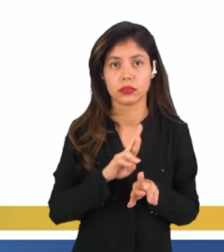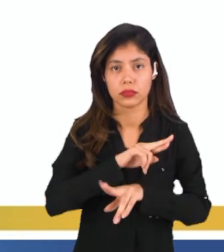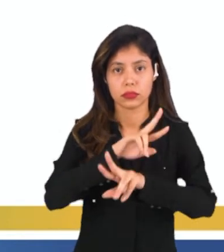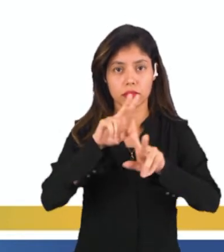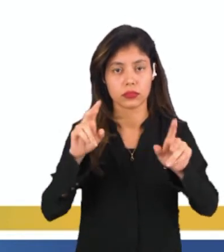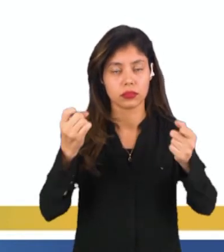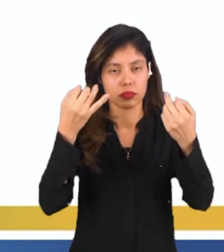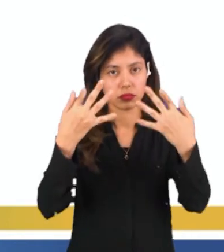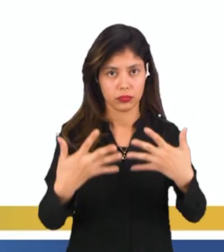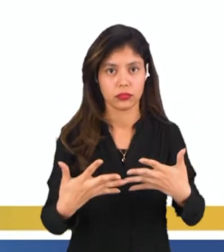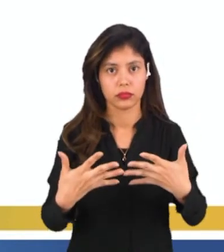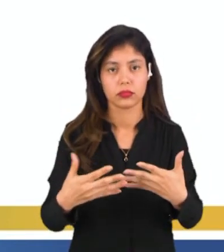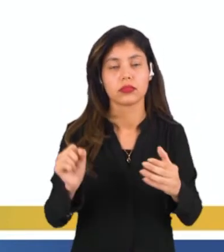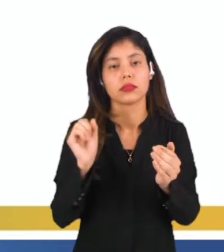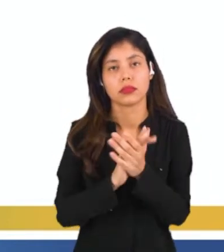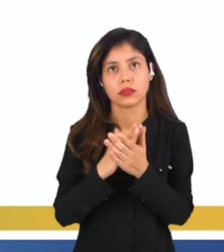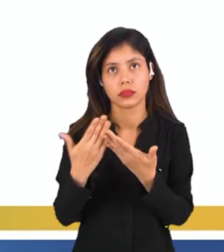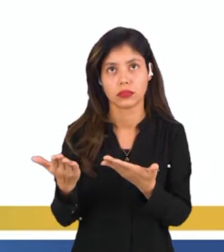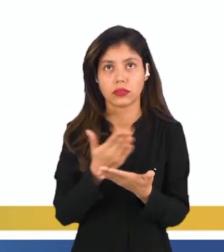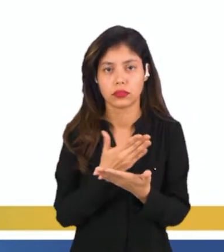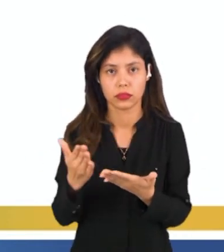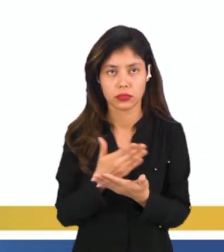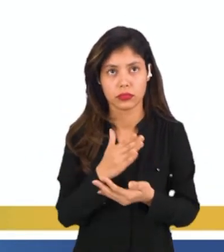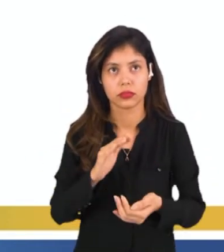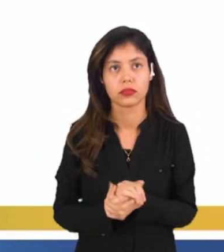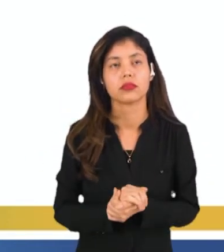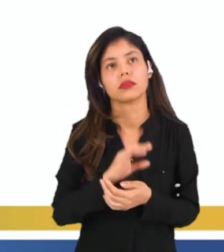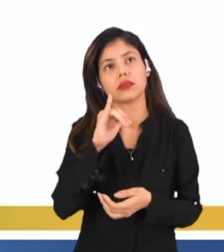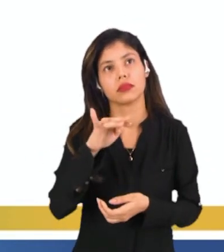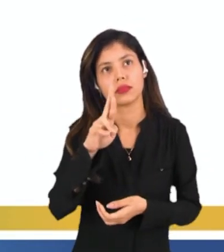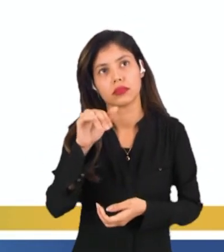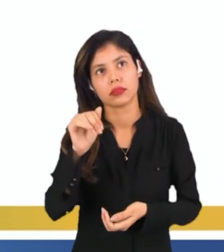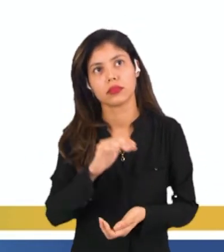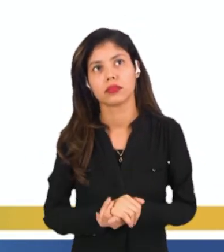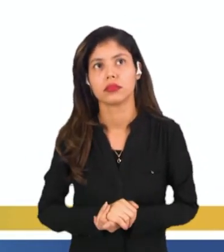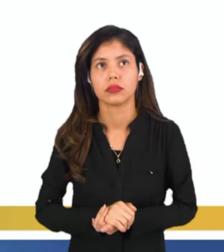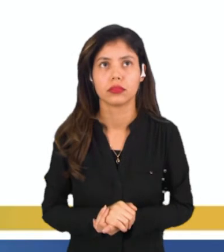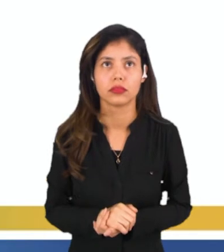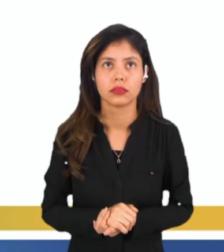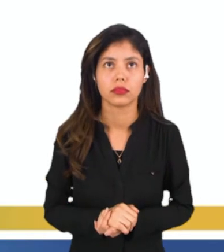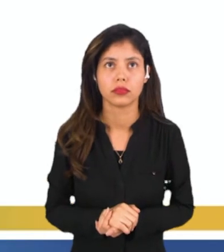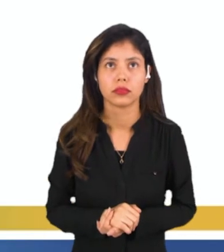várias citações de obras, tá? Invitação al